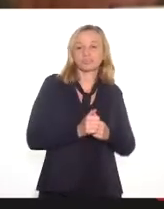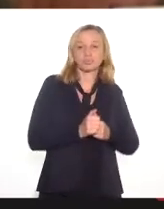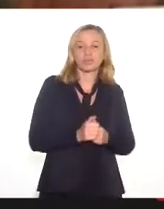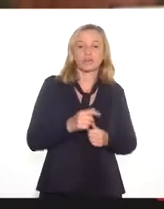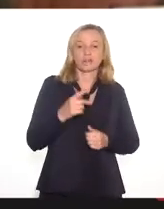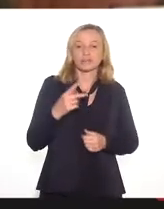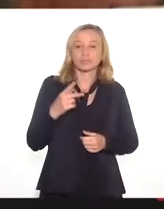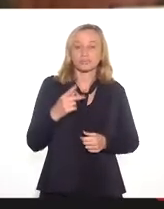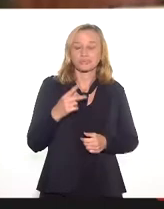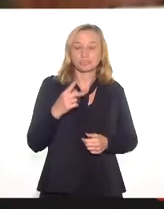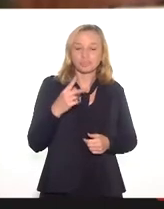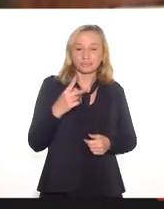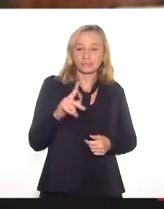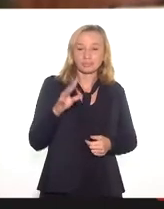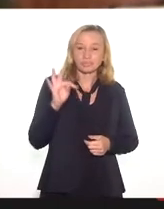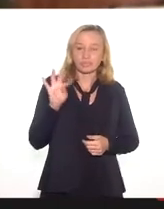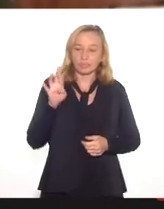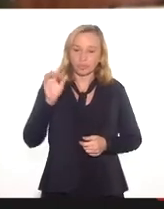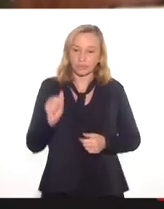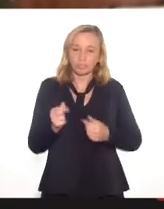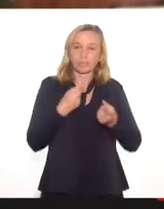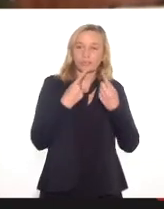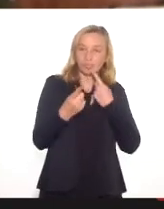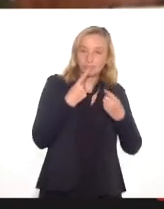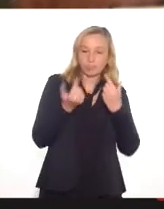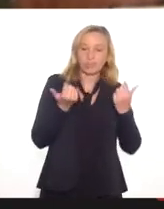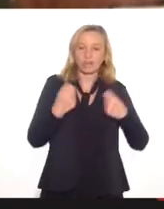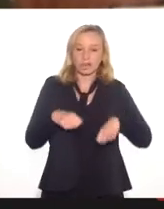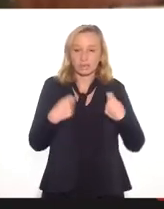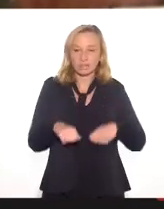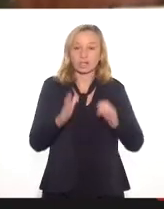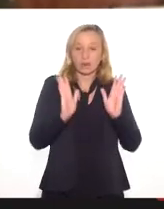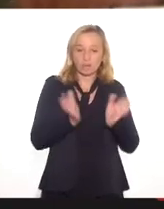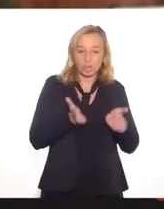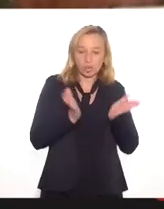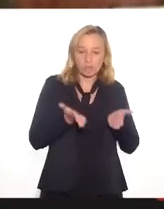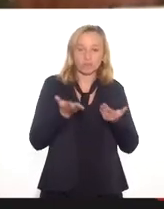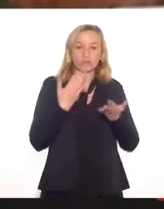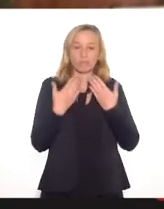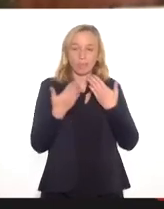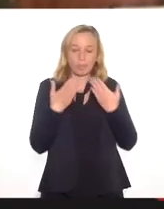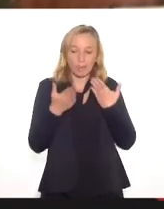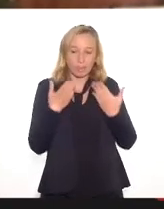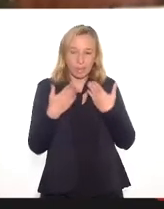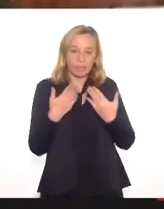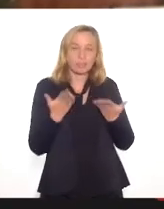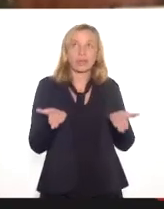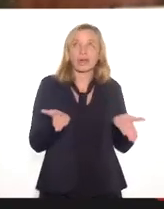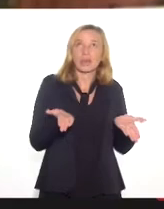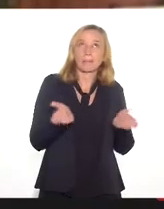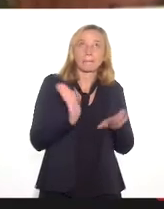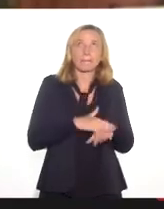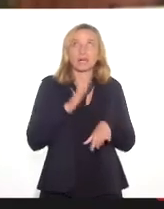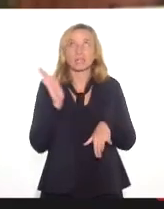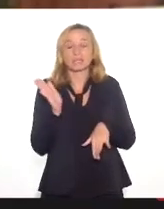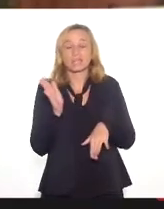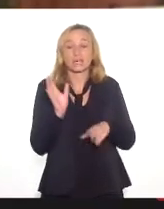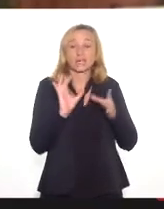ele sempre deu a esse debate, a essa necessidade, que hoje é debatida de uma forma mais